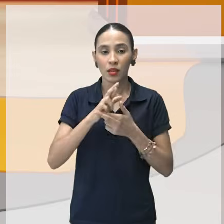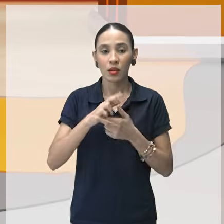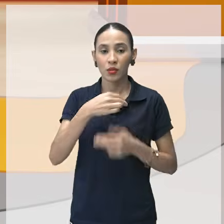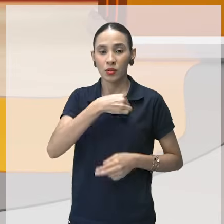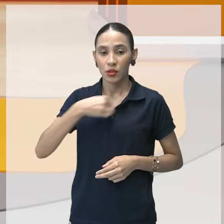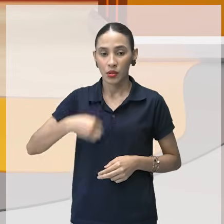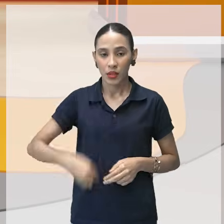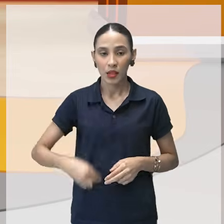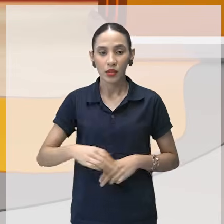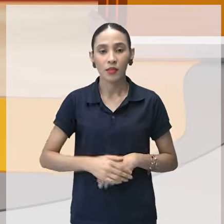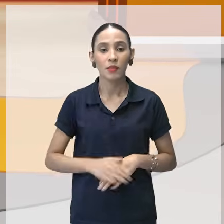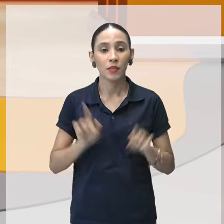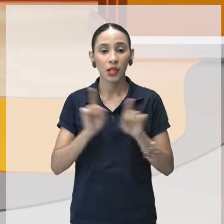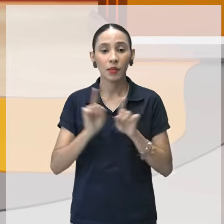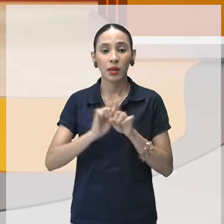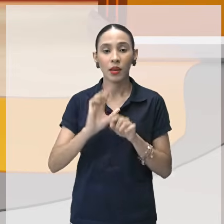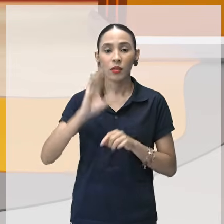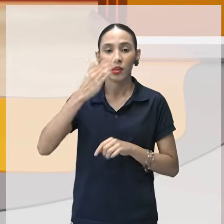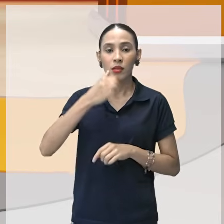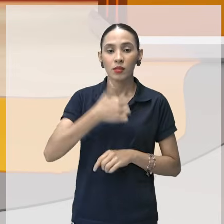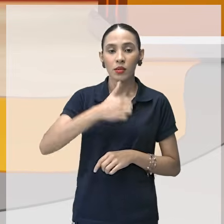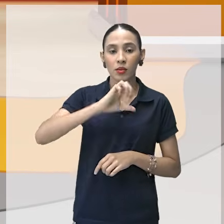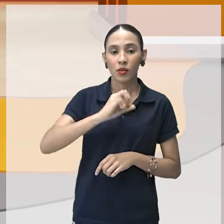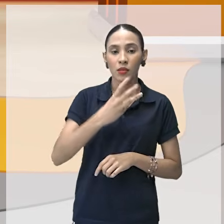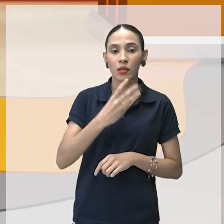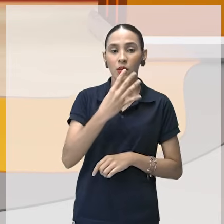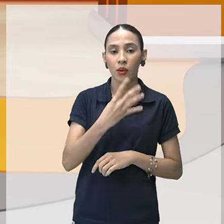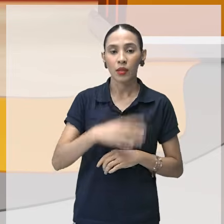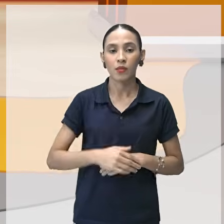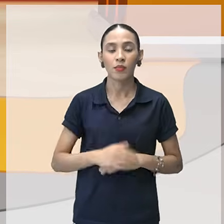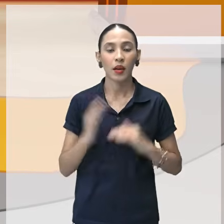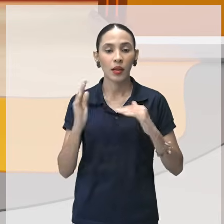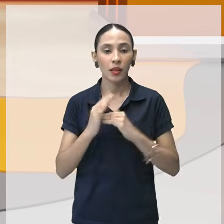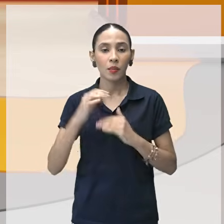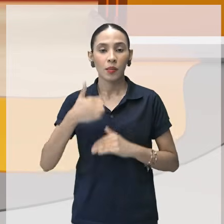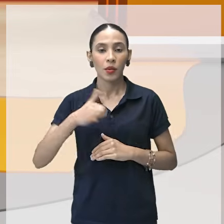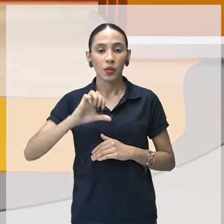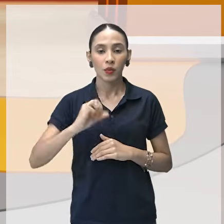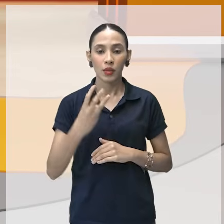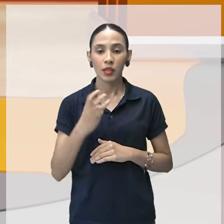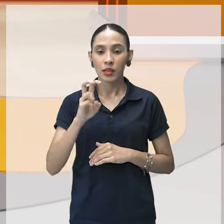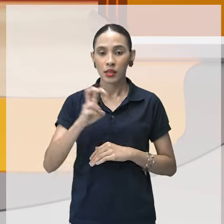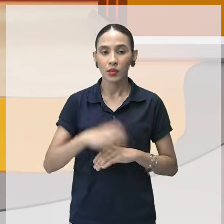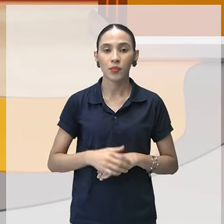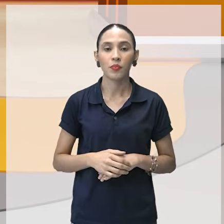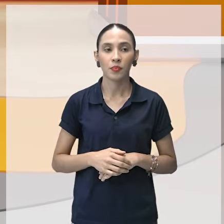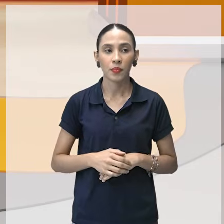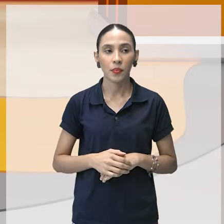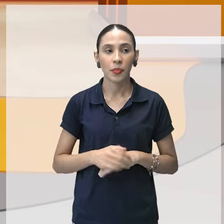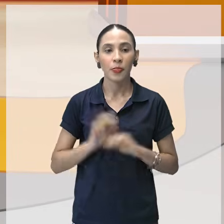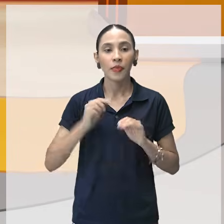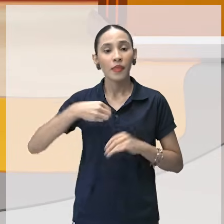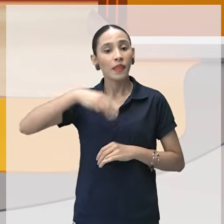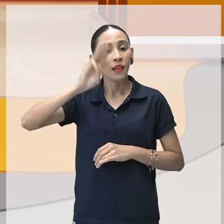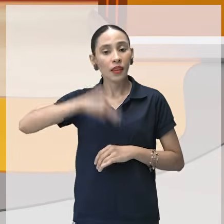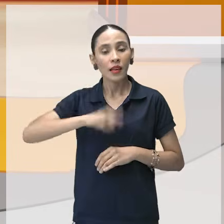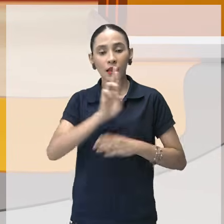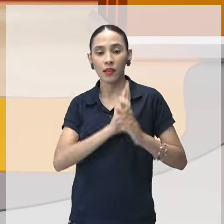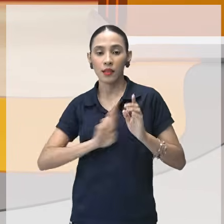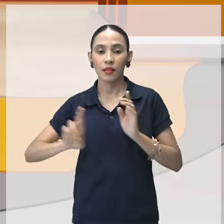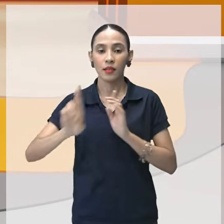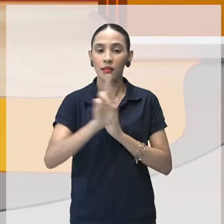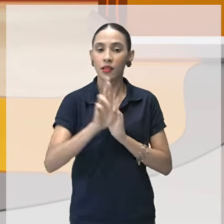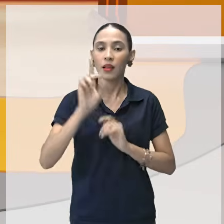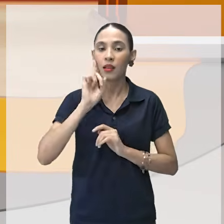Chinesa, certo? Ela acontece entre 1934 e 1935. Quem está à frente da